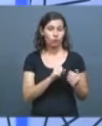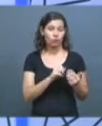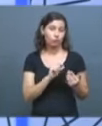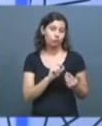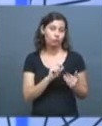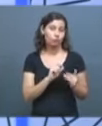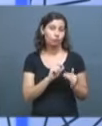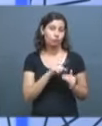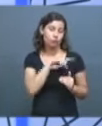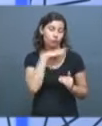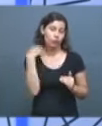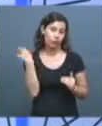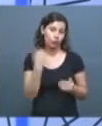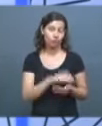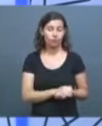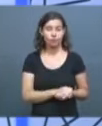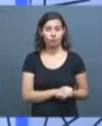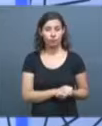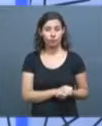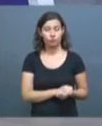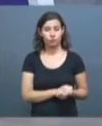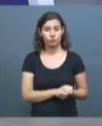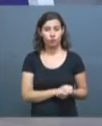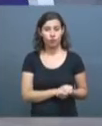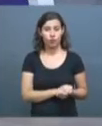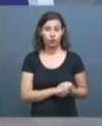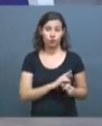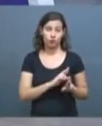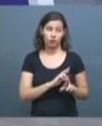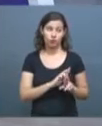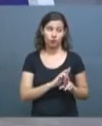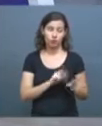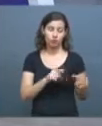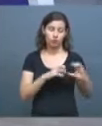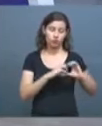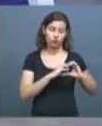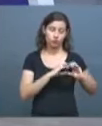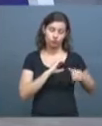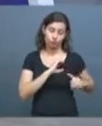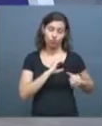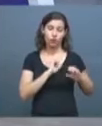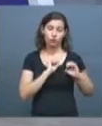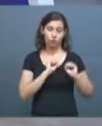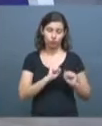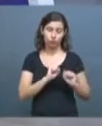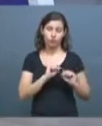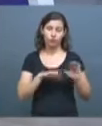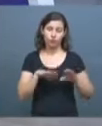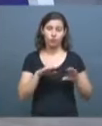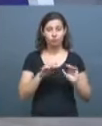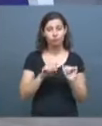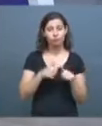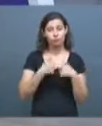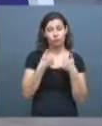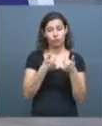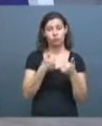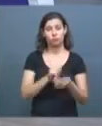mais letal do que um coração partido, que tem uma evolução melhor. Luciana,